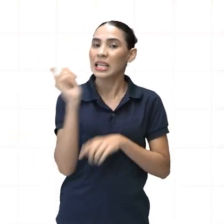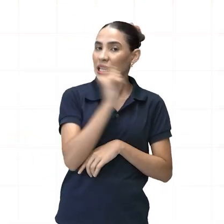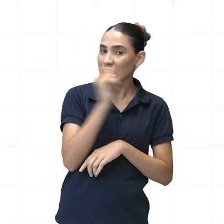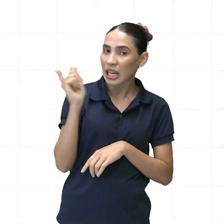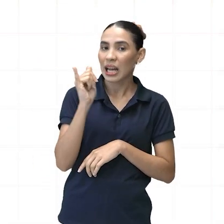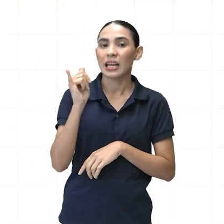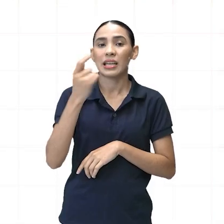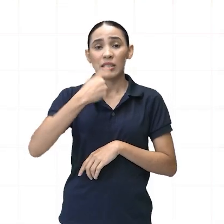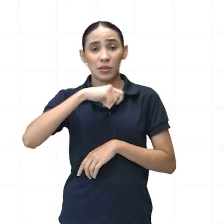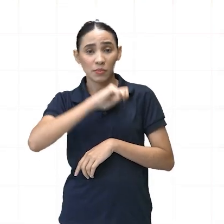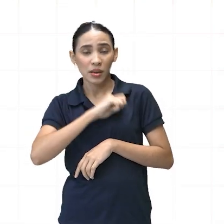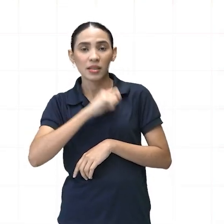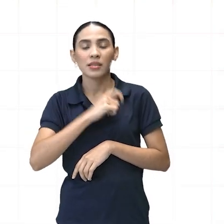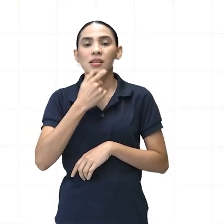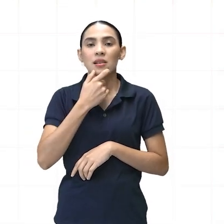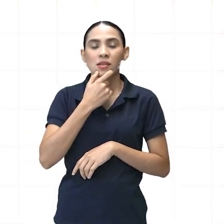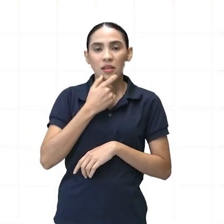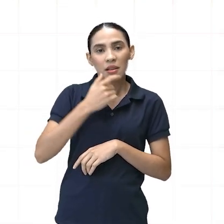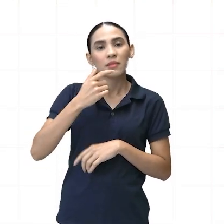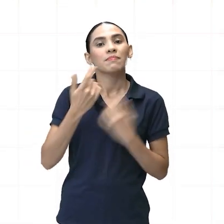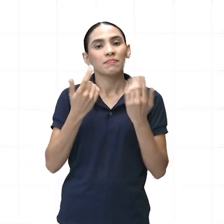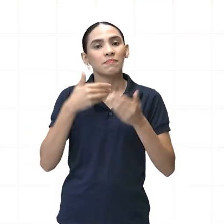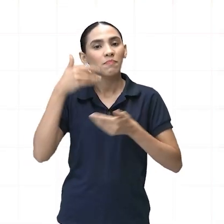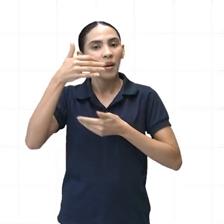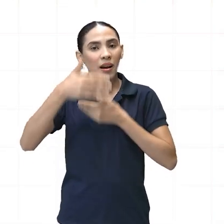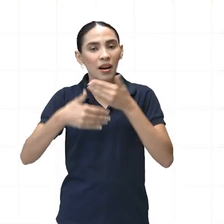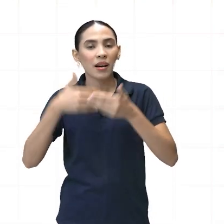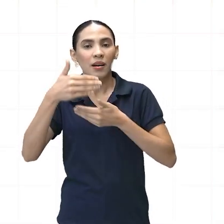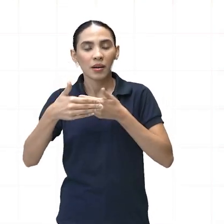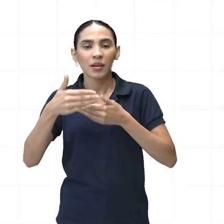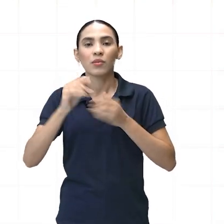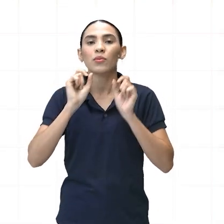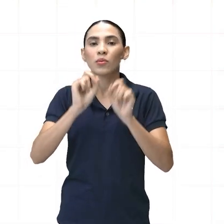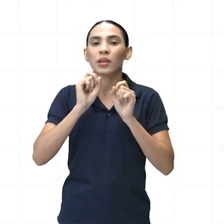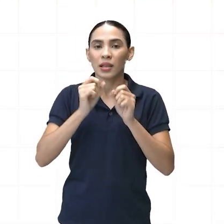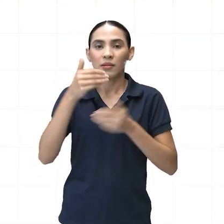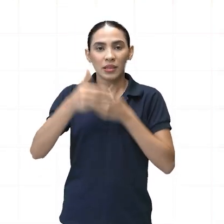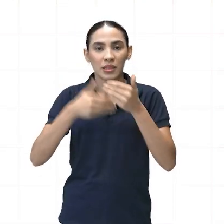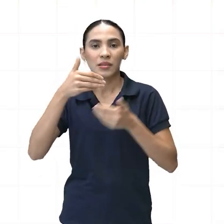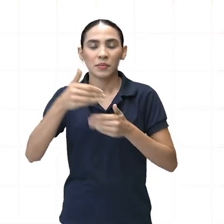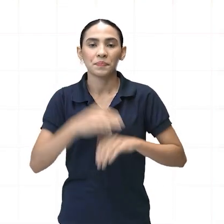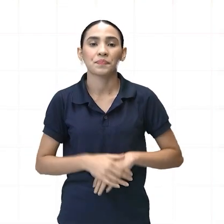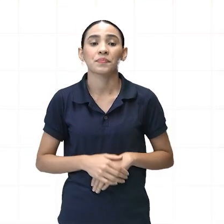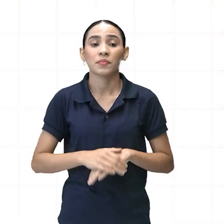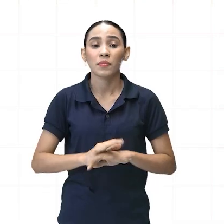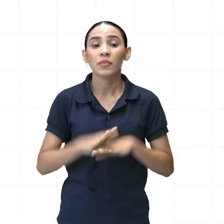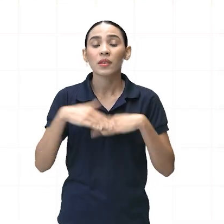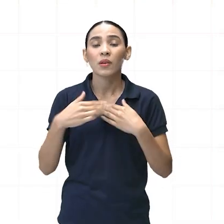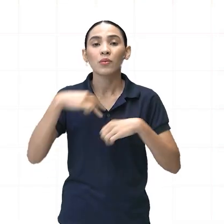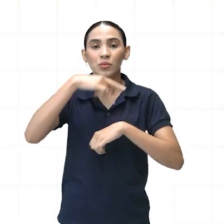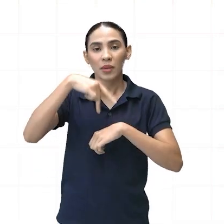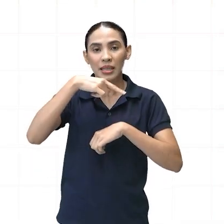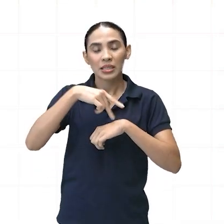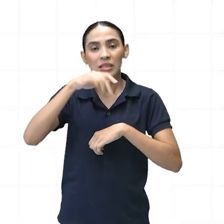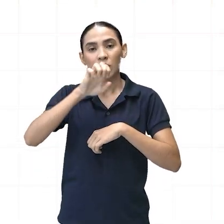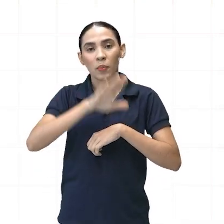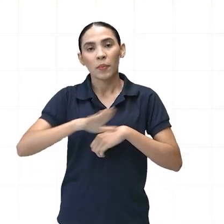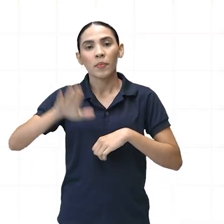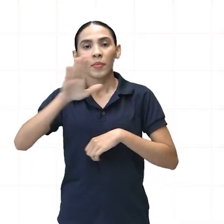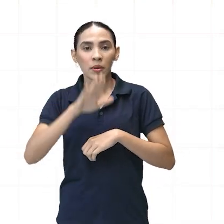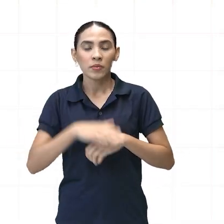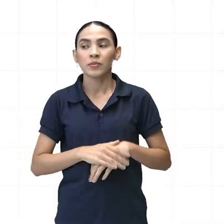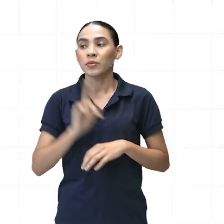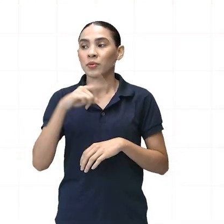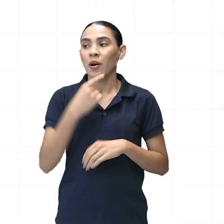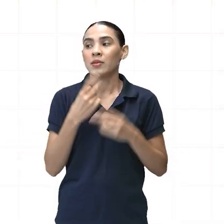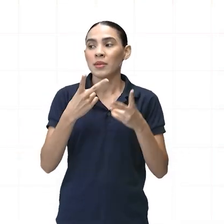Itália, a Espanha, o Reino Unido, eles passaram por um processo de desenvolvimento. E nos países europeus, gente,